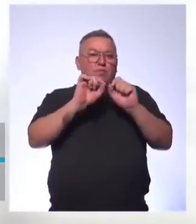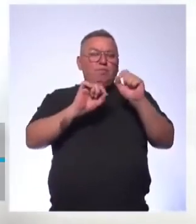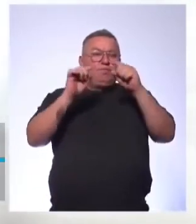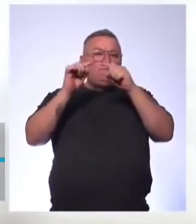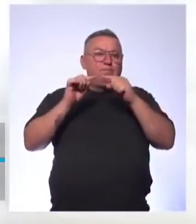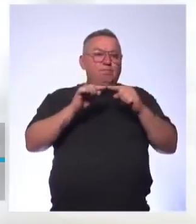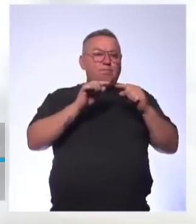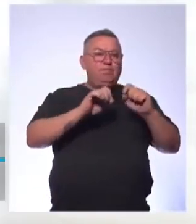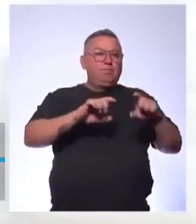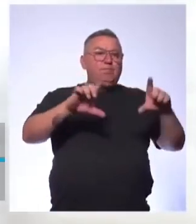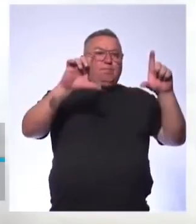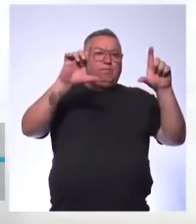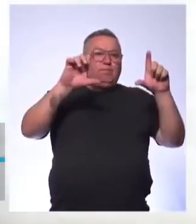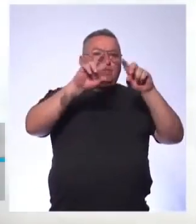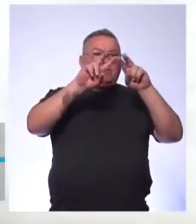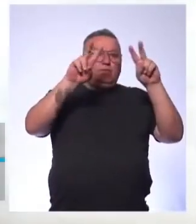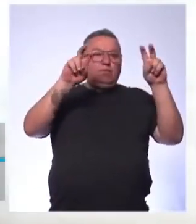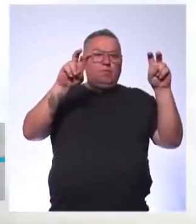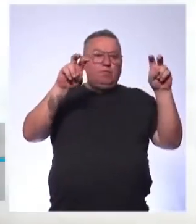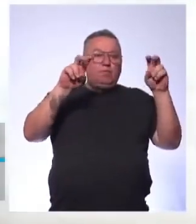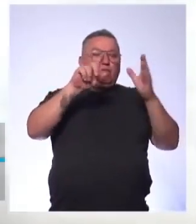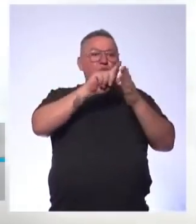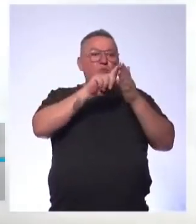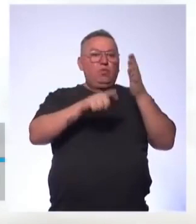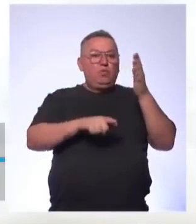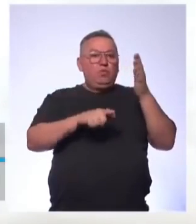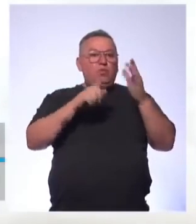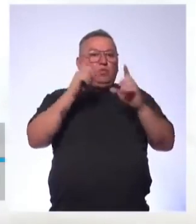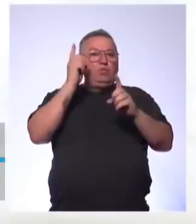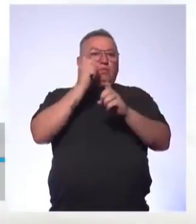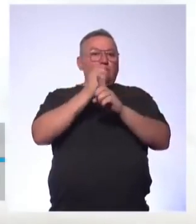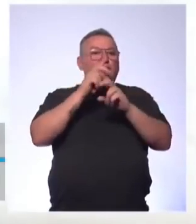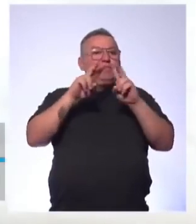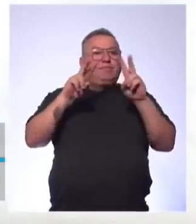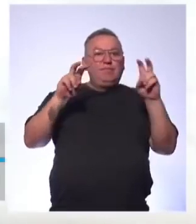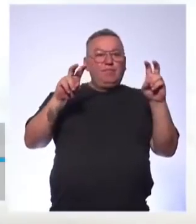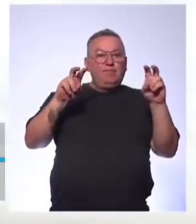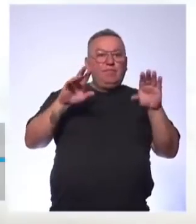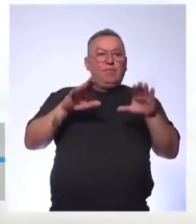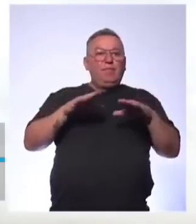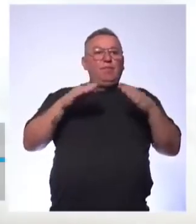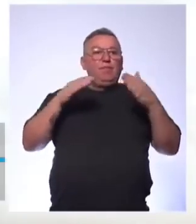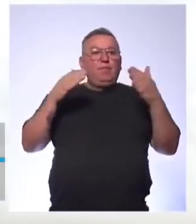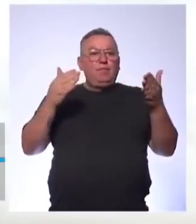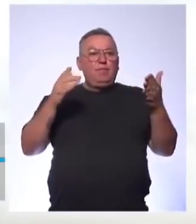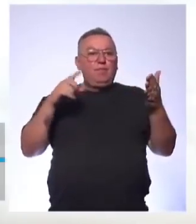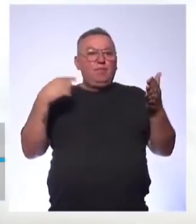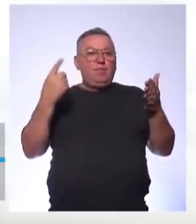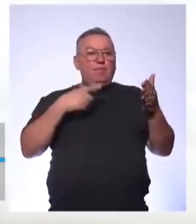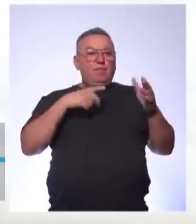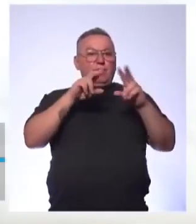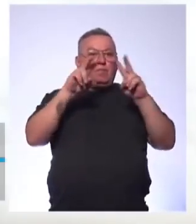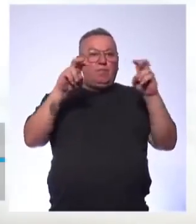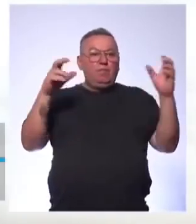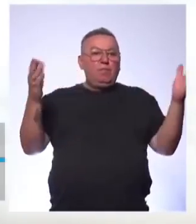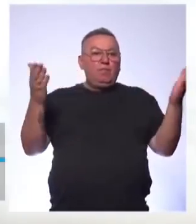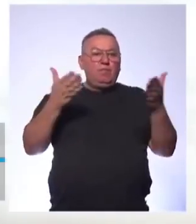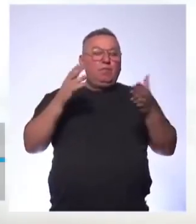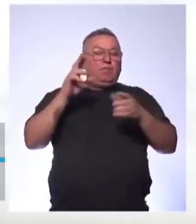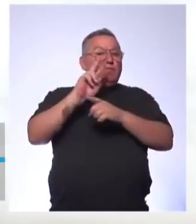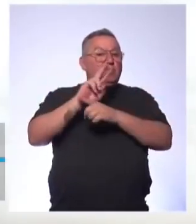da imagem com o título e com o gênero para descobrir o assunto. Então, qual é o assunto de hoje que nós vamos